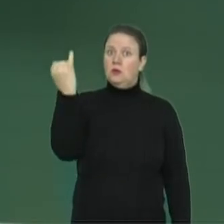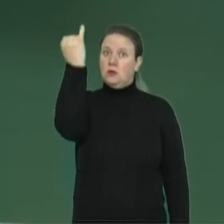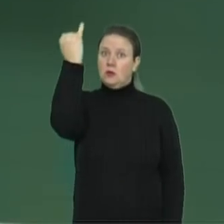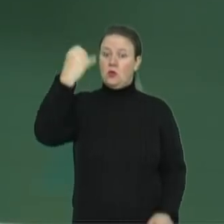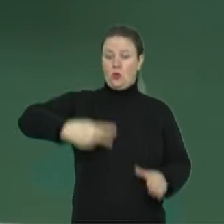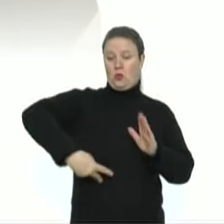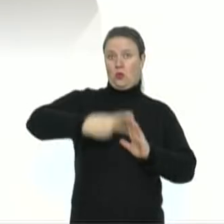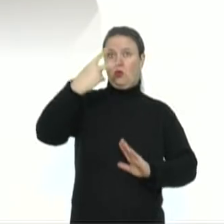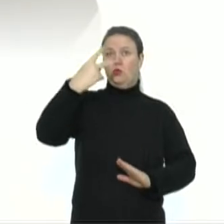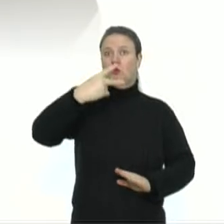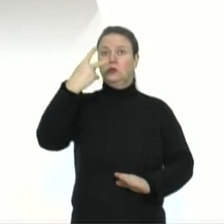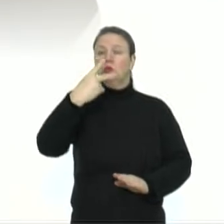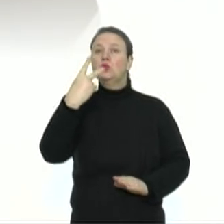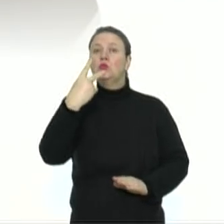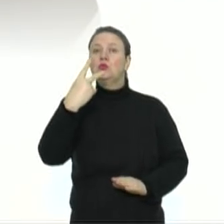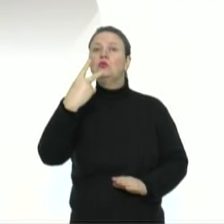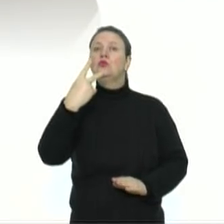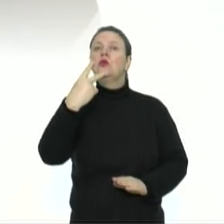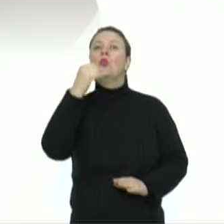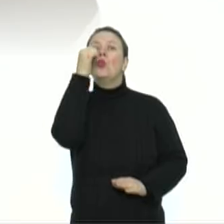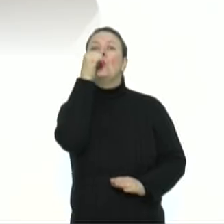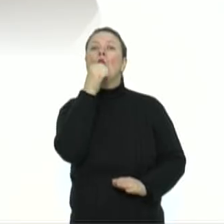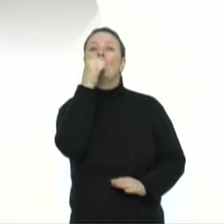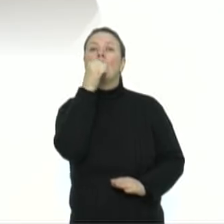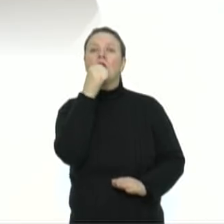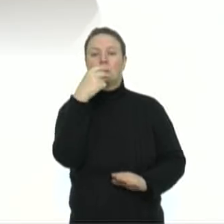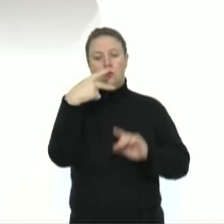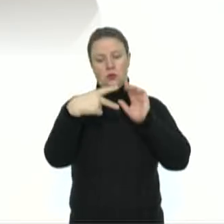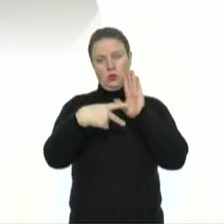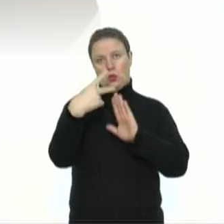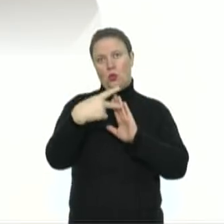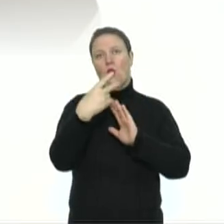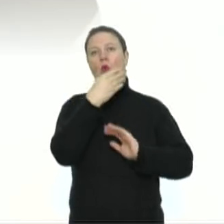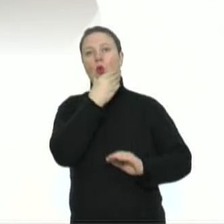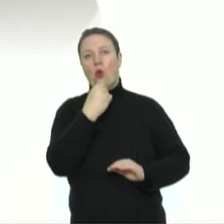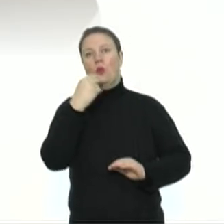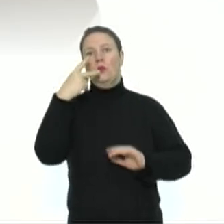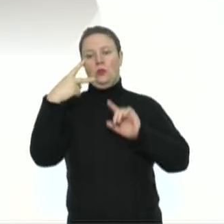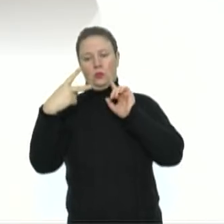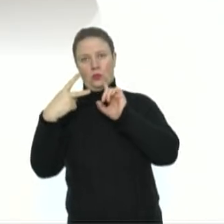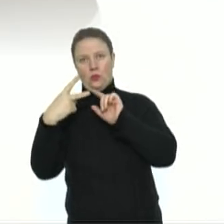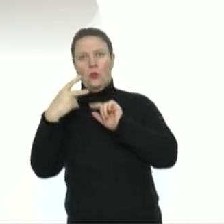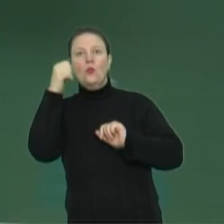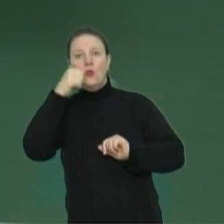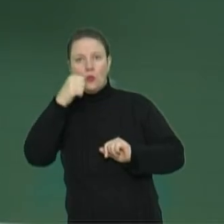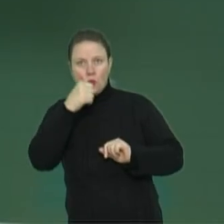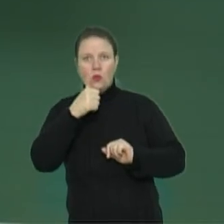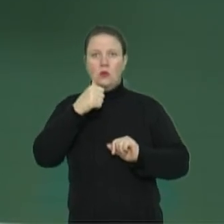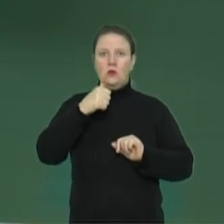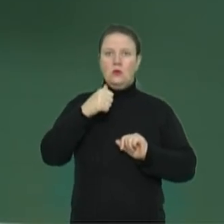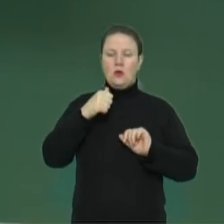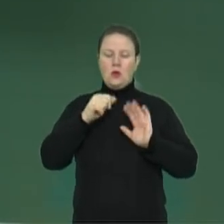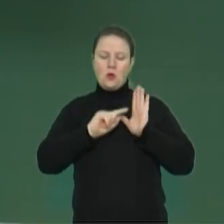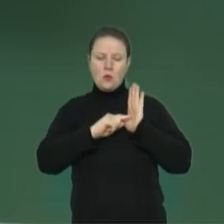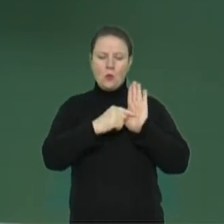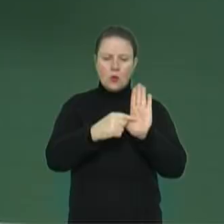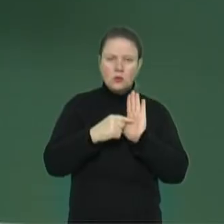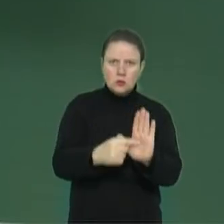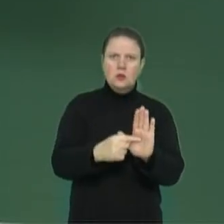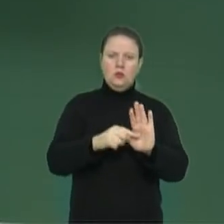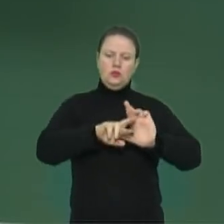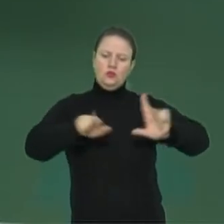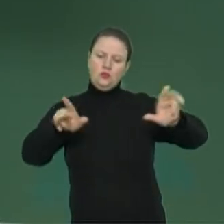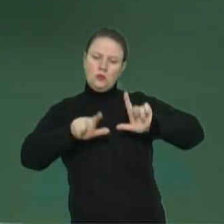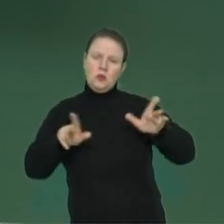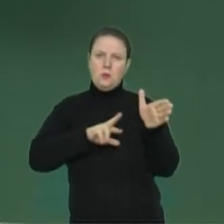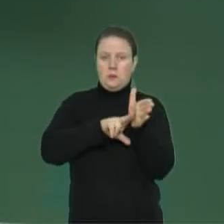Sexo, tá? Onde justamente ela vai apontar o como, apesar de haver diferenças, né, biológicas, diferenças naturais